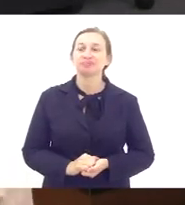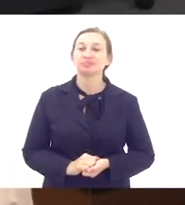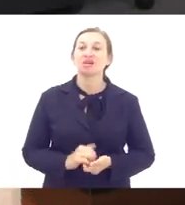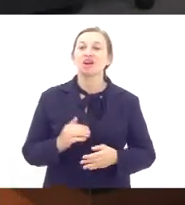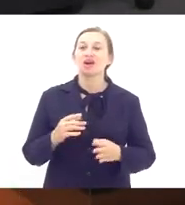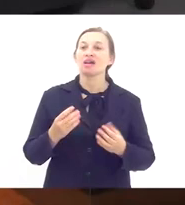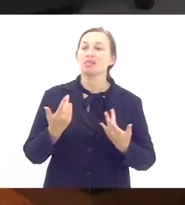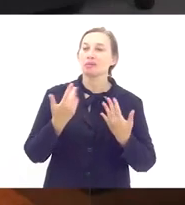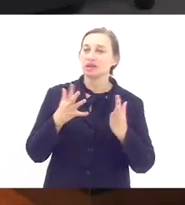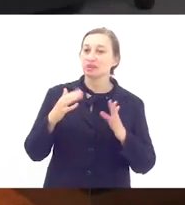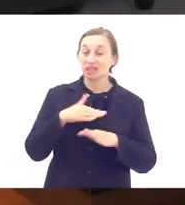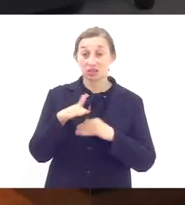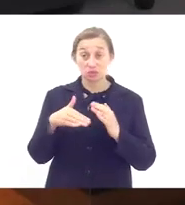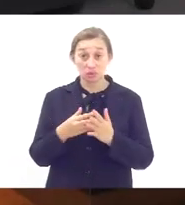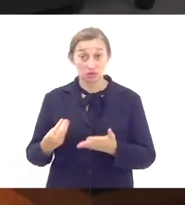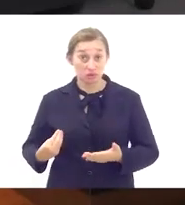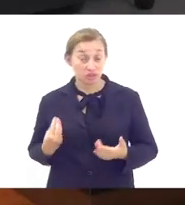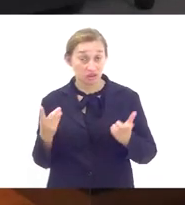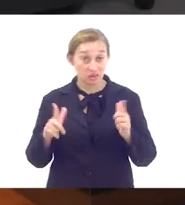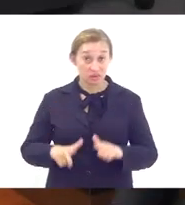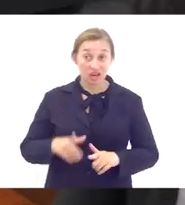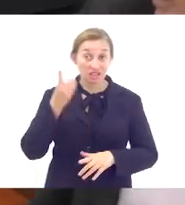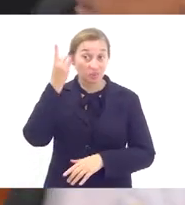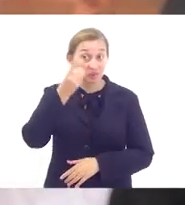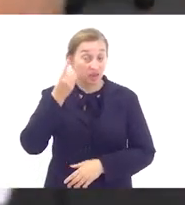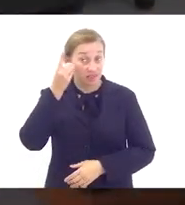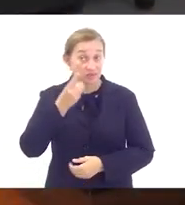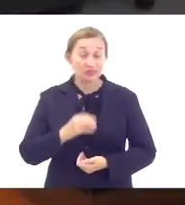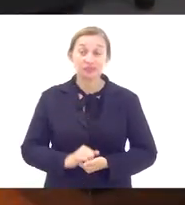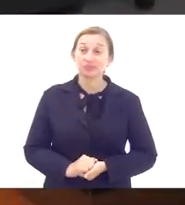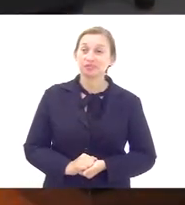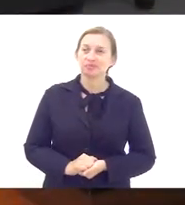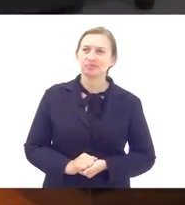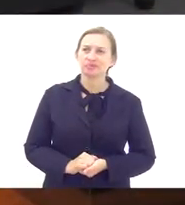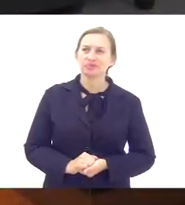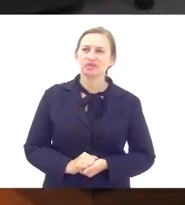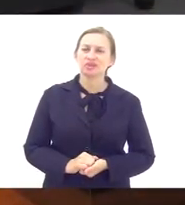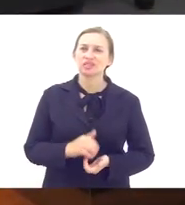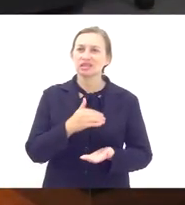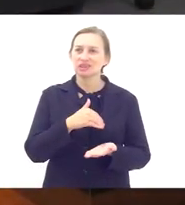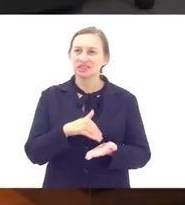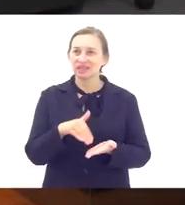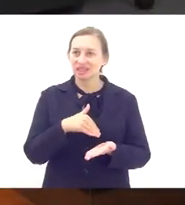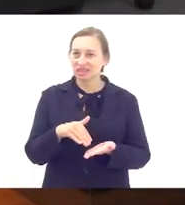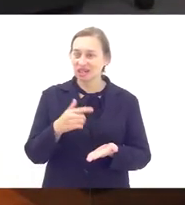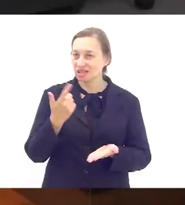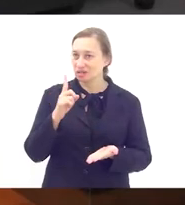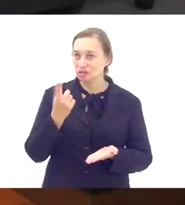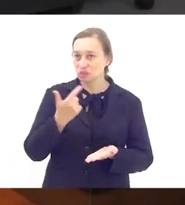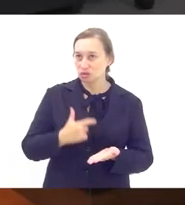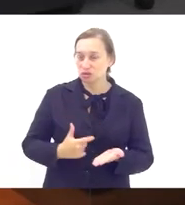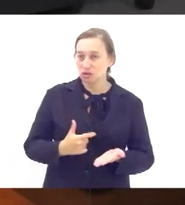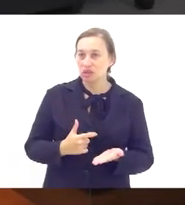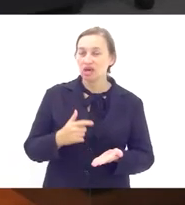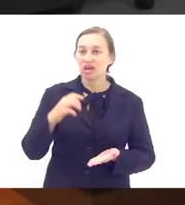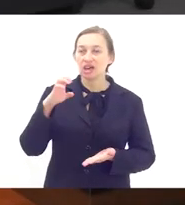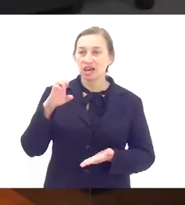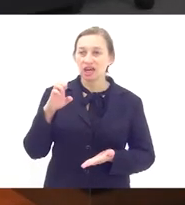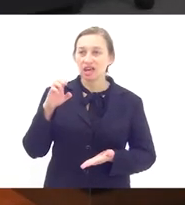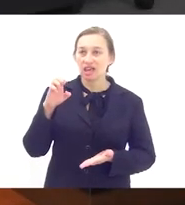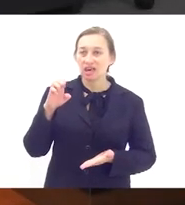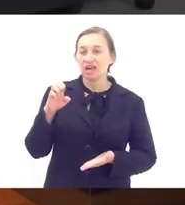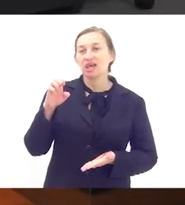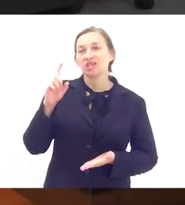Saúdo a todos os presentes, senhores deputados. Não sou subsecretário, tá? Sou auditor-chefe de bebidas, estou